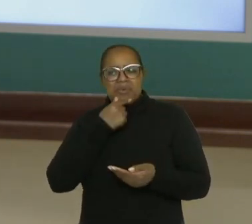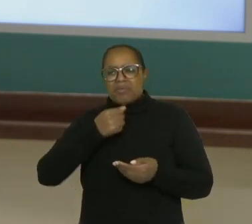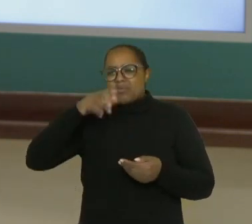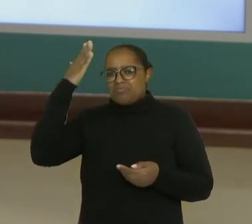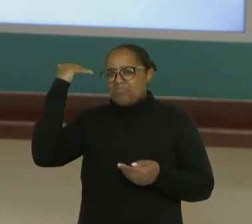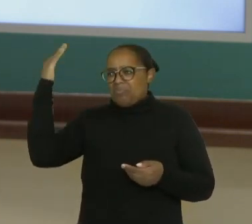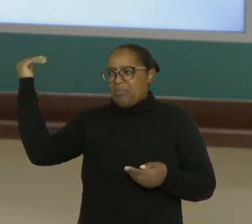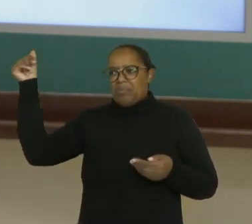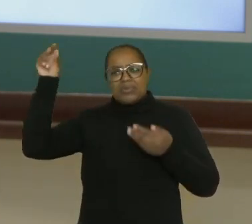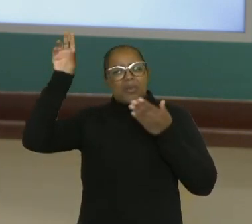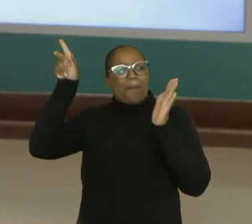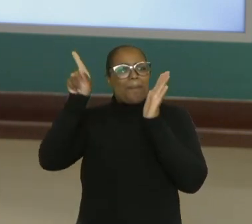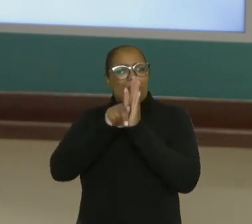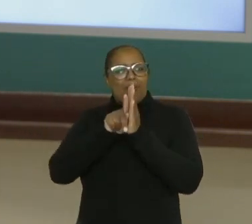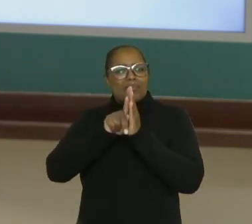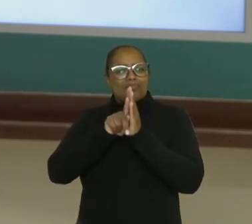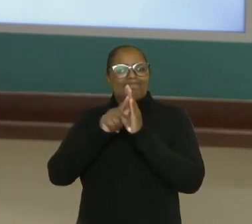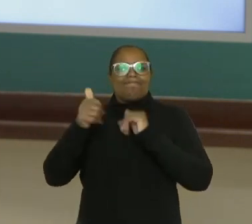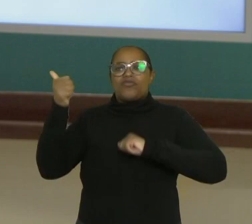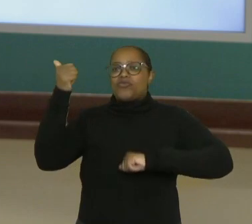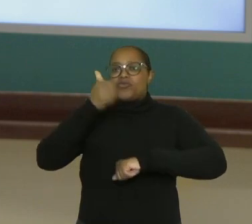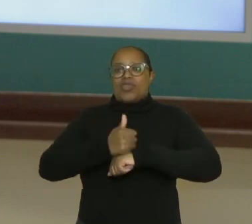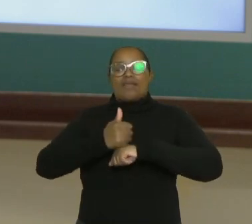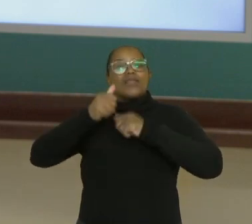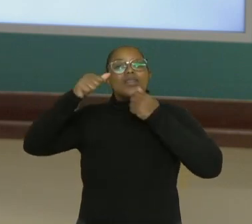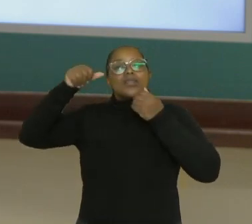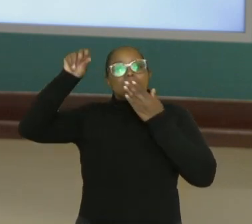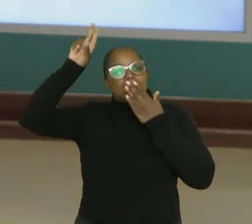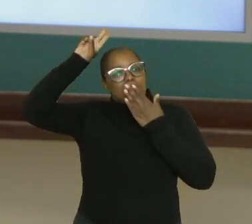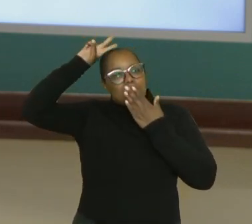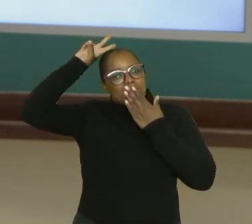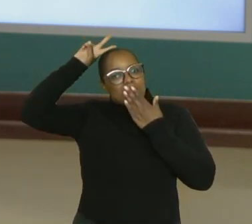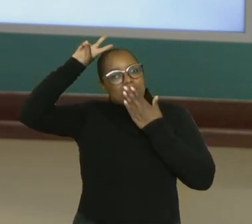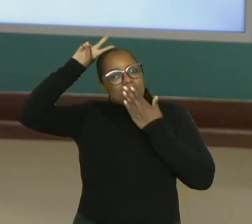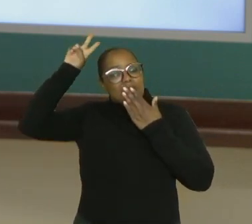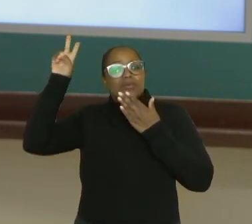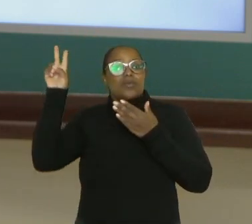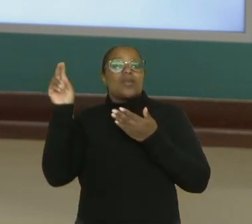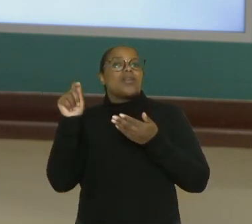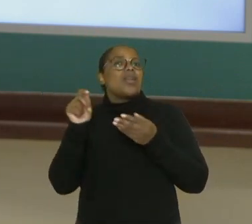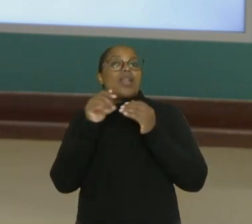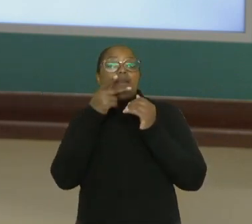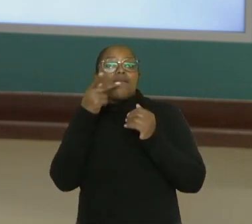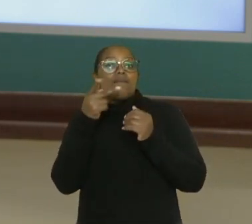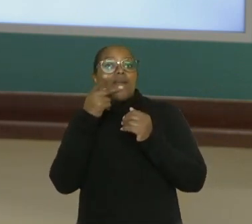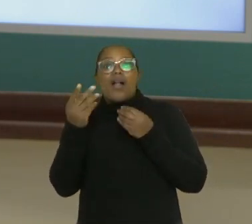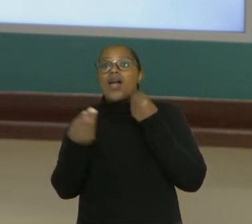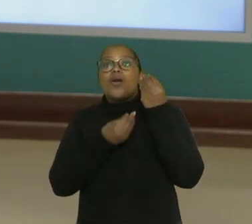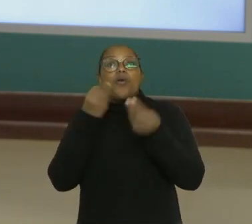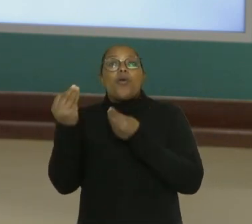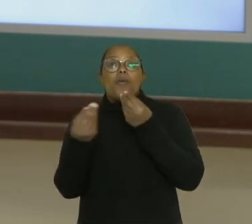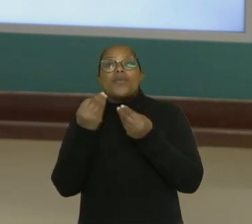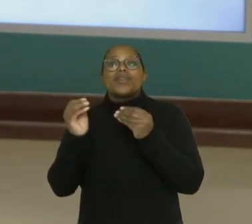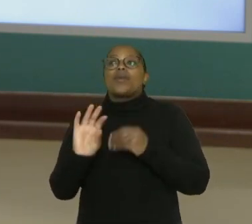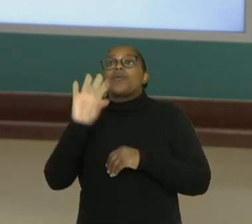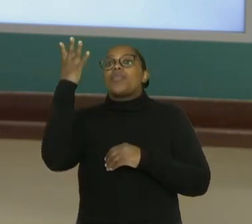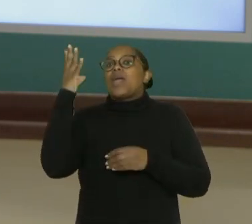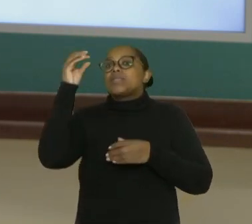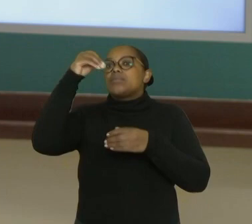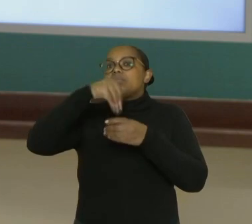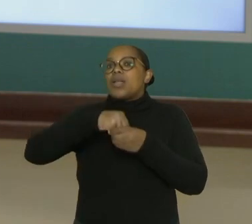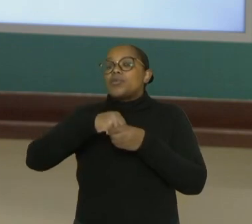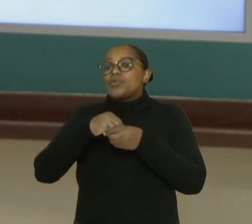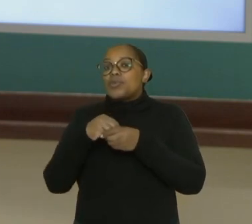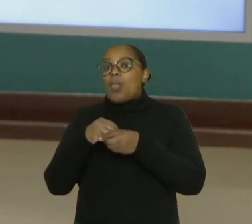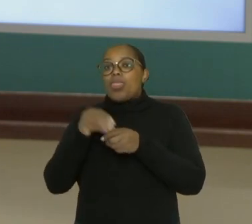líder do povo indígena da América do Norte, que expressa bastante como é a ética dos povos